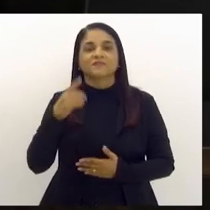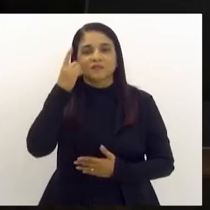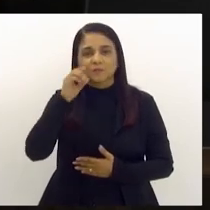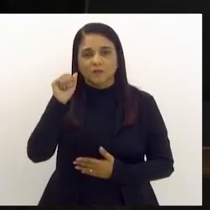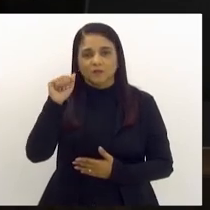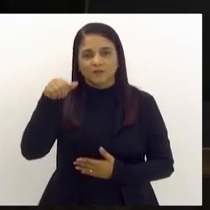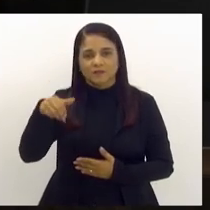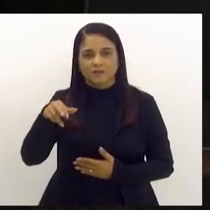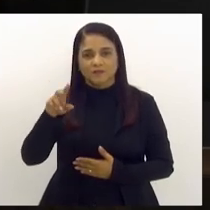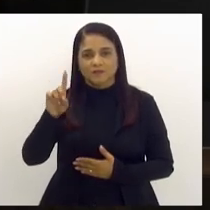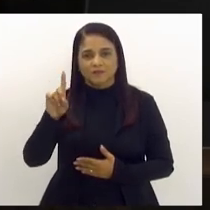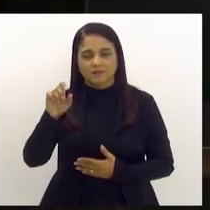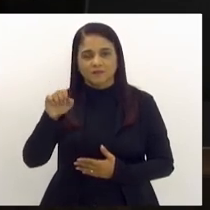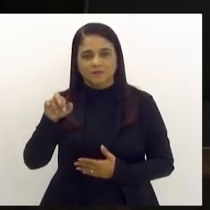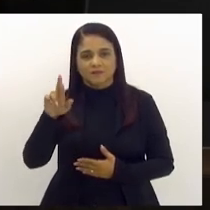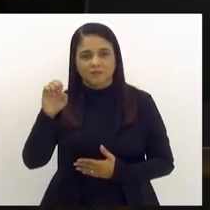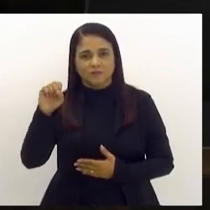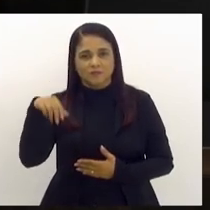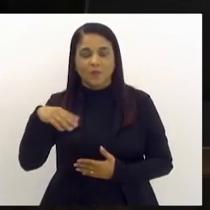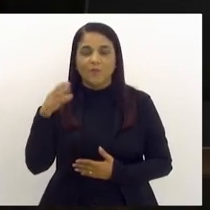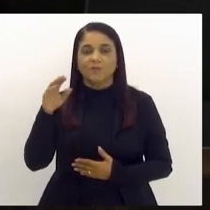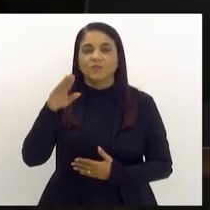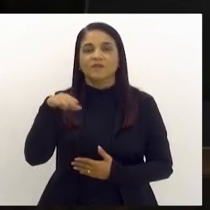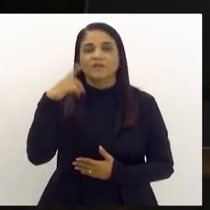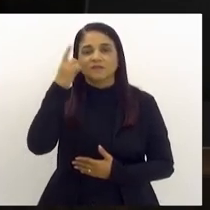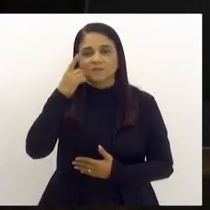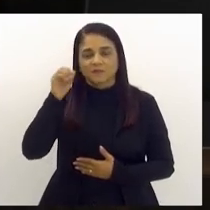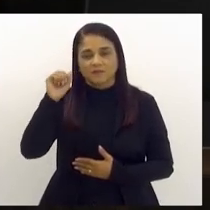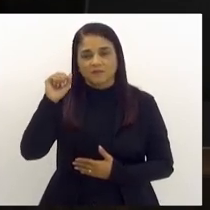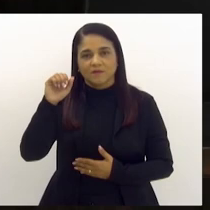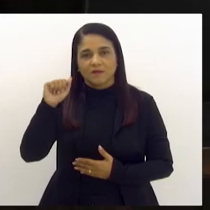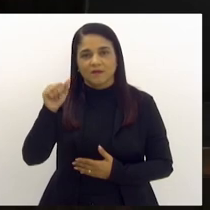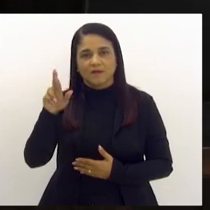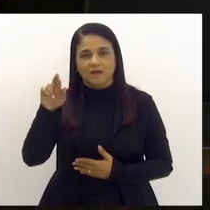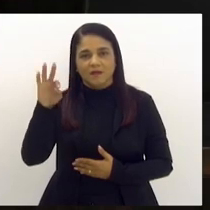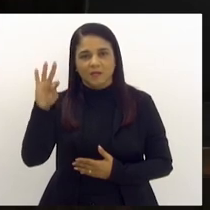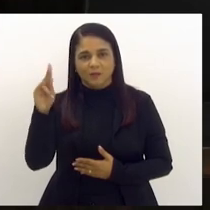Moraes. Deputado Arthur Monteiro.